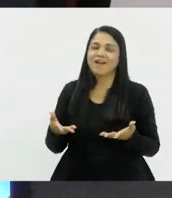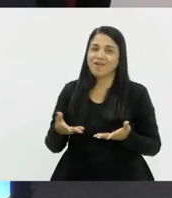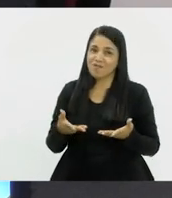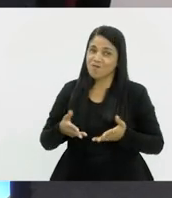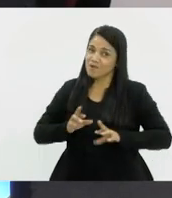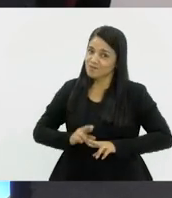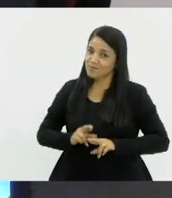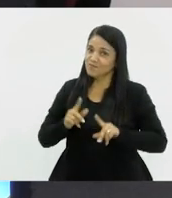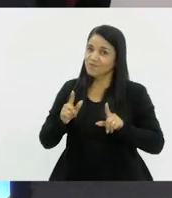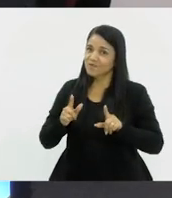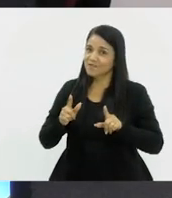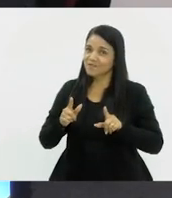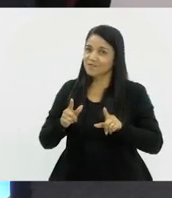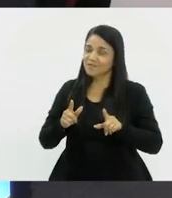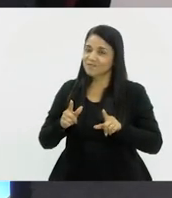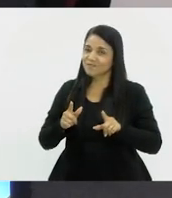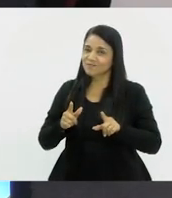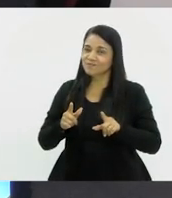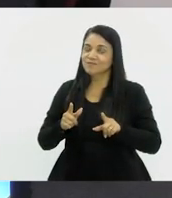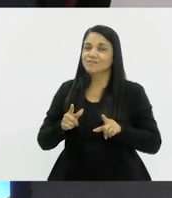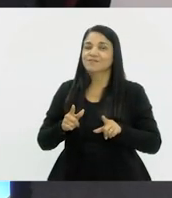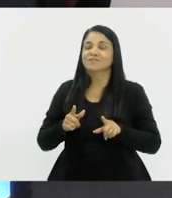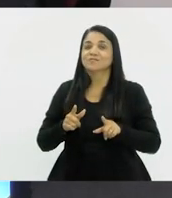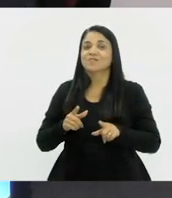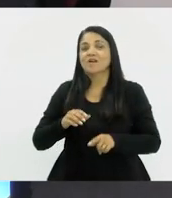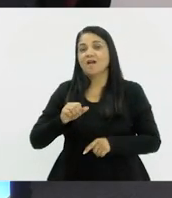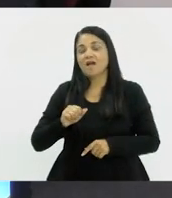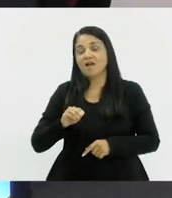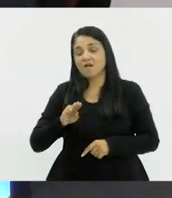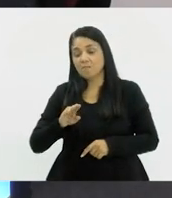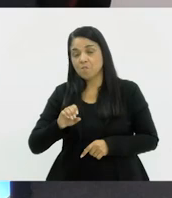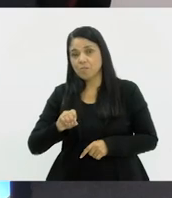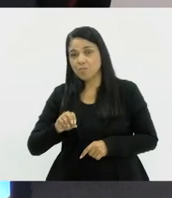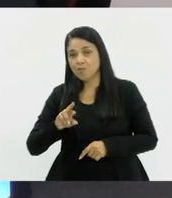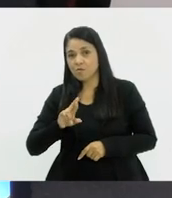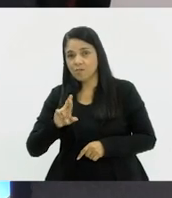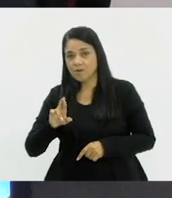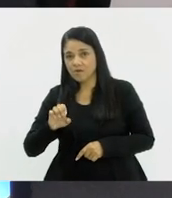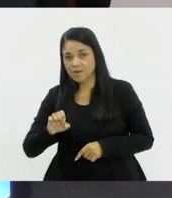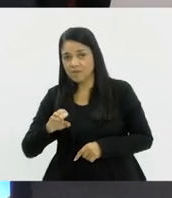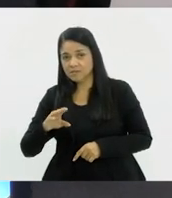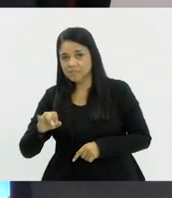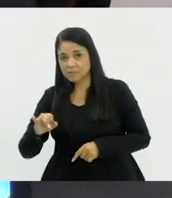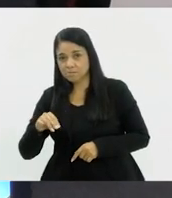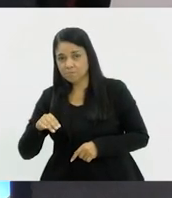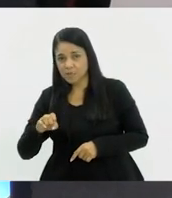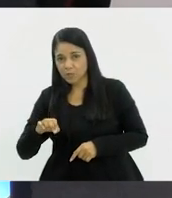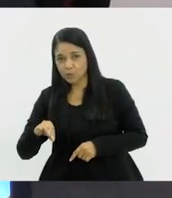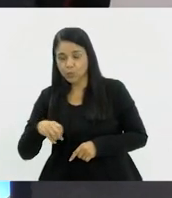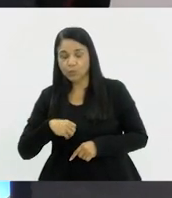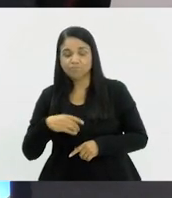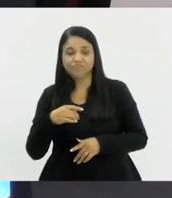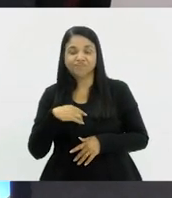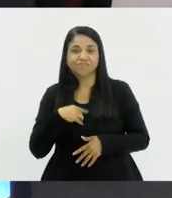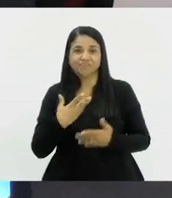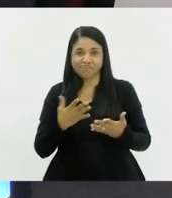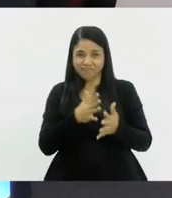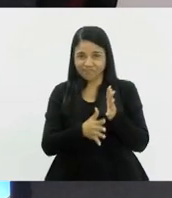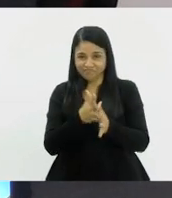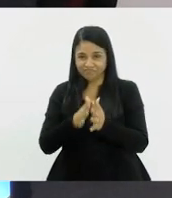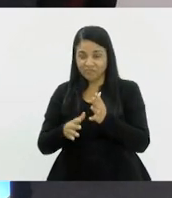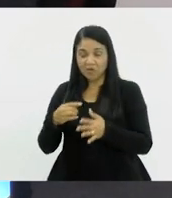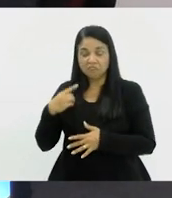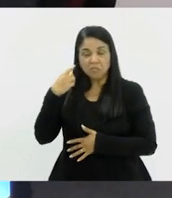seguinte agora o Mero aborrecimento é o seguinte aí o cara ganha lá né uma merreca né o